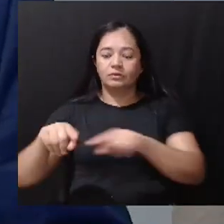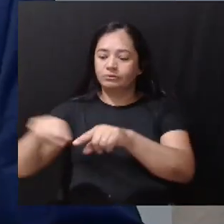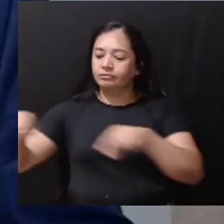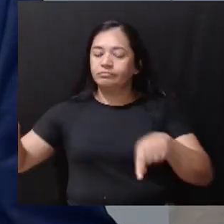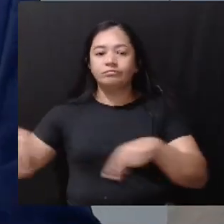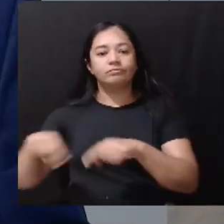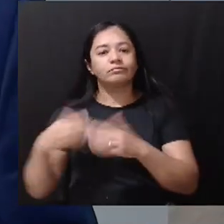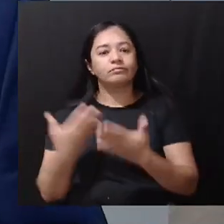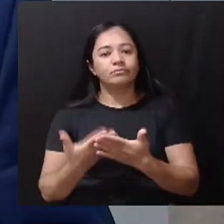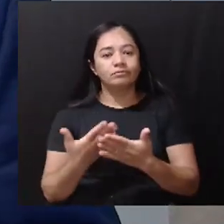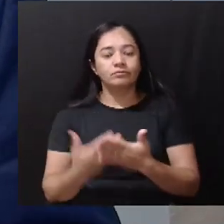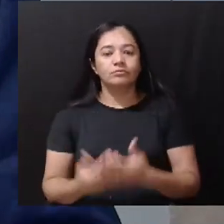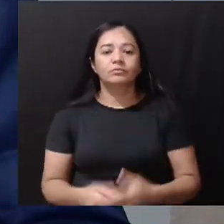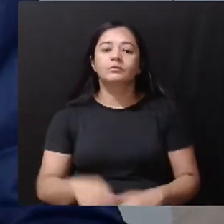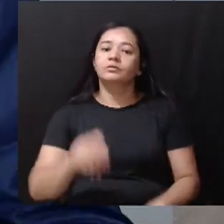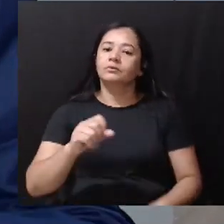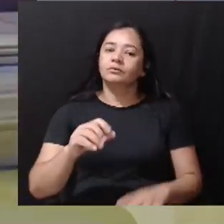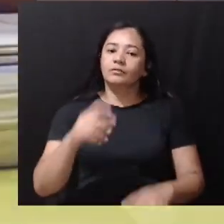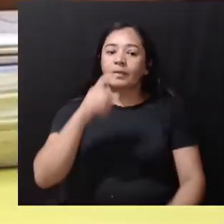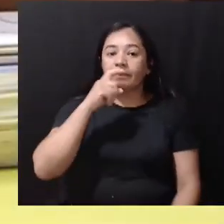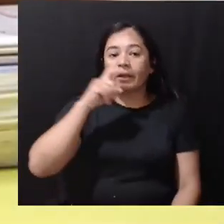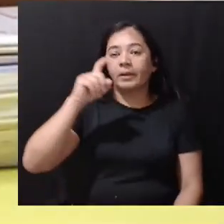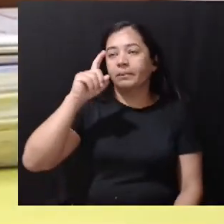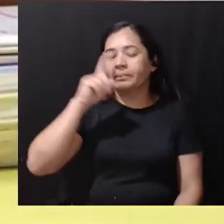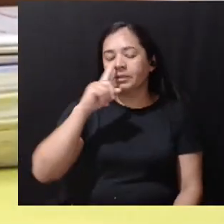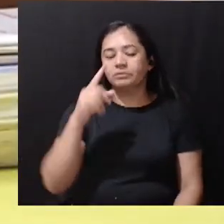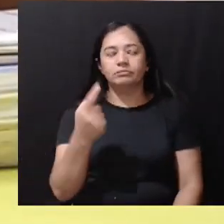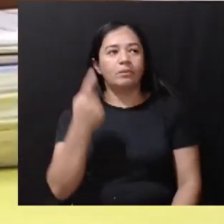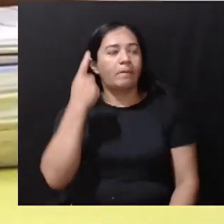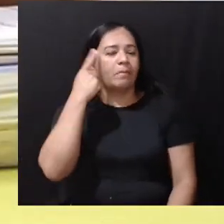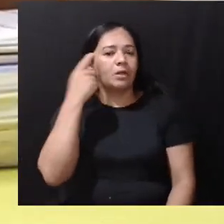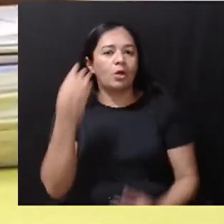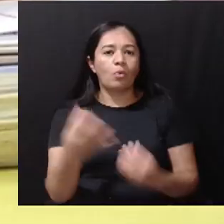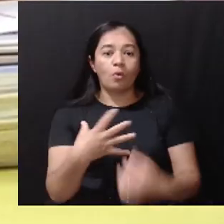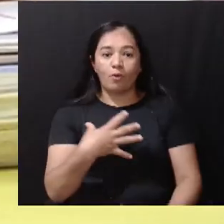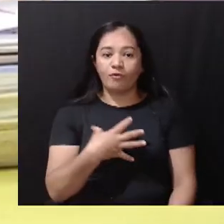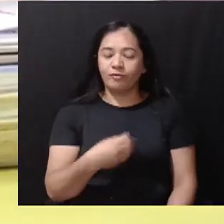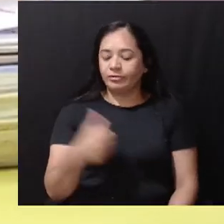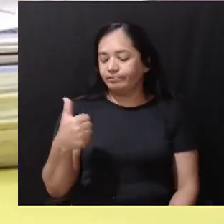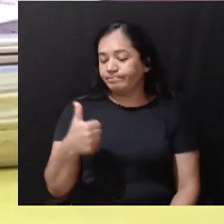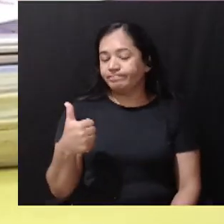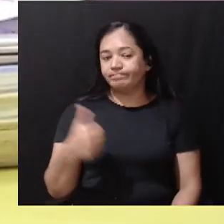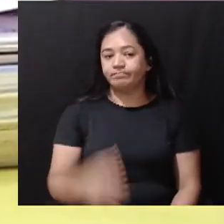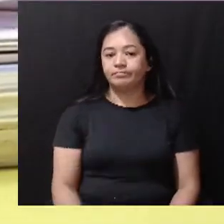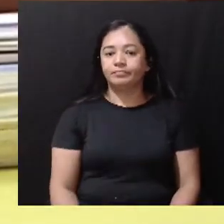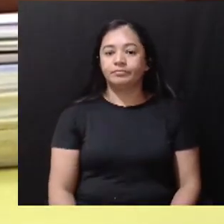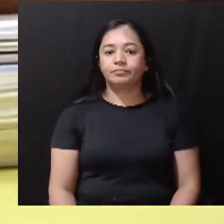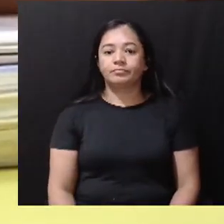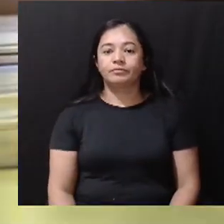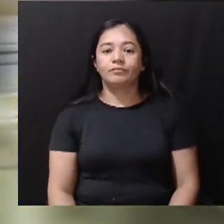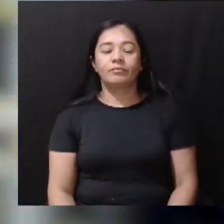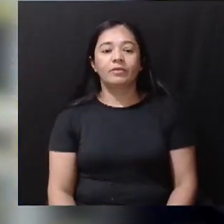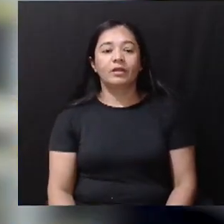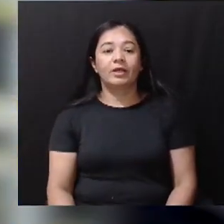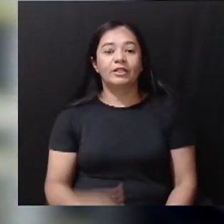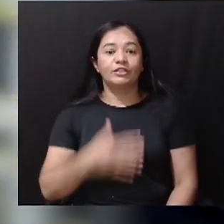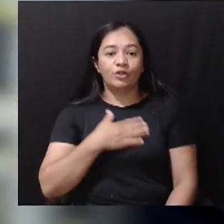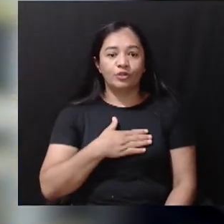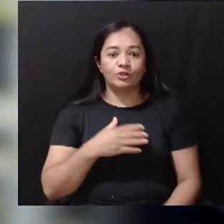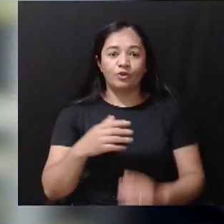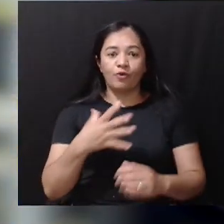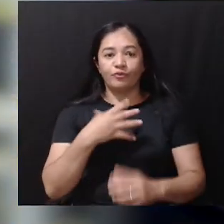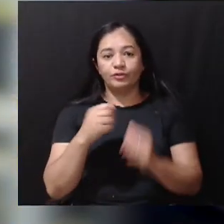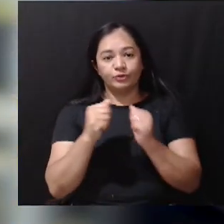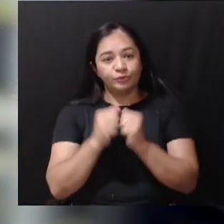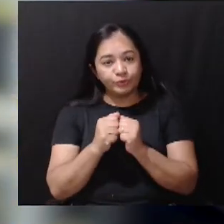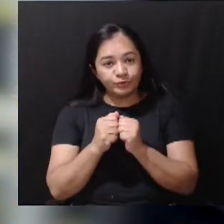os pais, mães, eles pensam no filho primeiro, né? Então, o que o pai e a mãe gostam é quando o filho está junto dele. Quando não está e